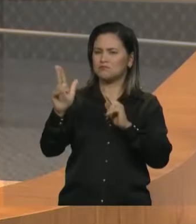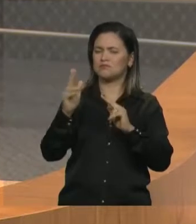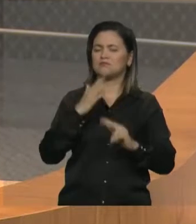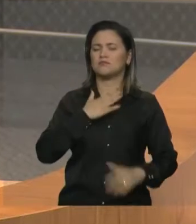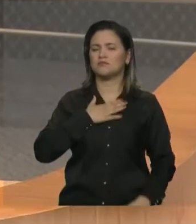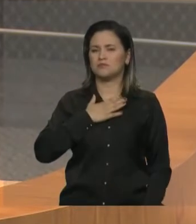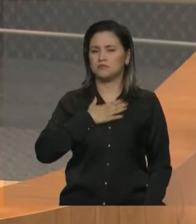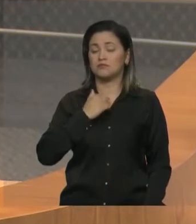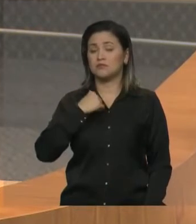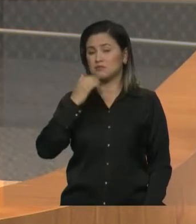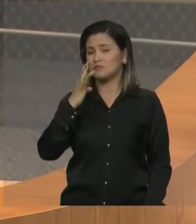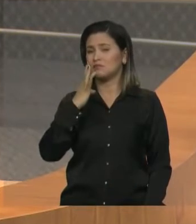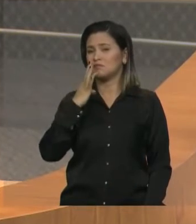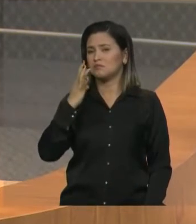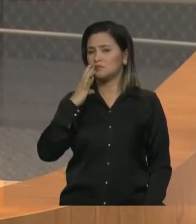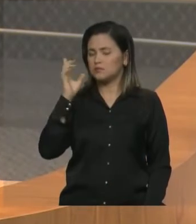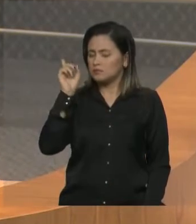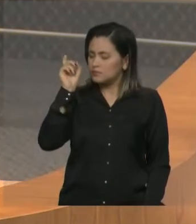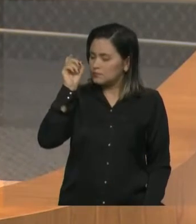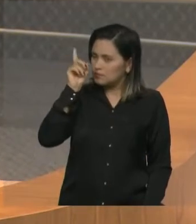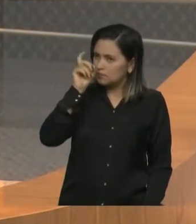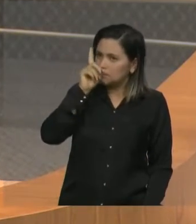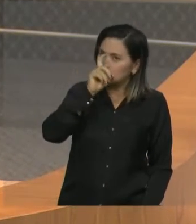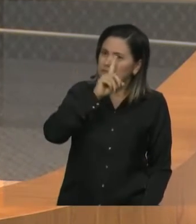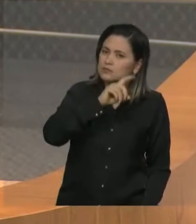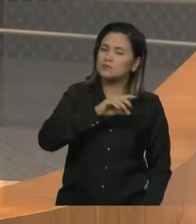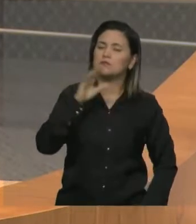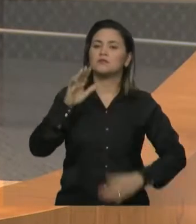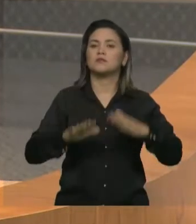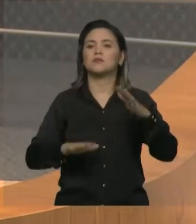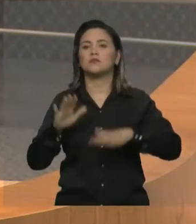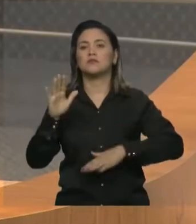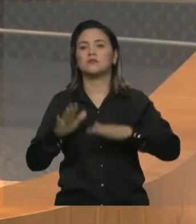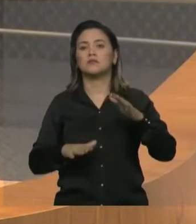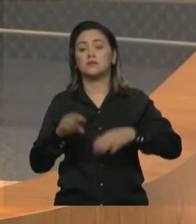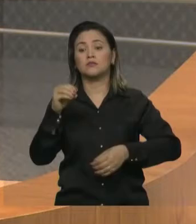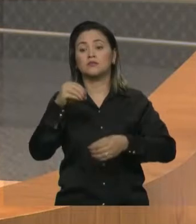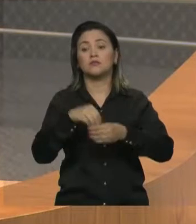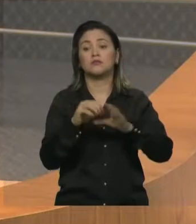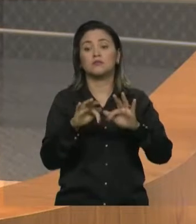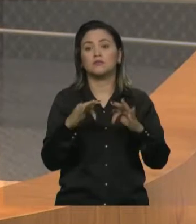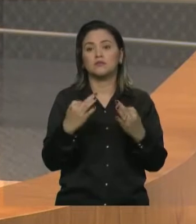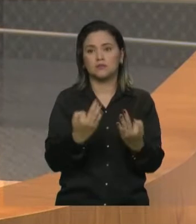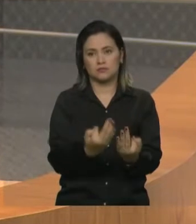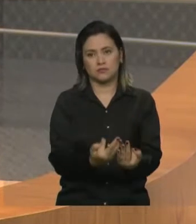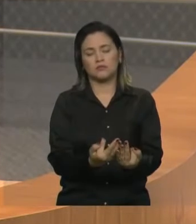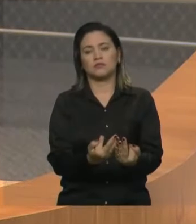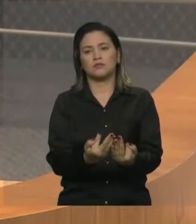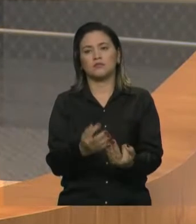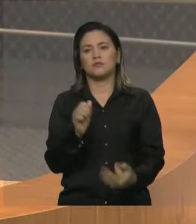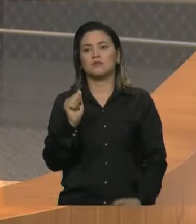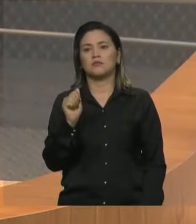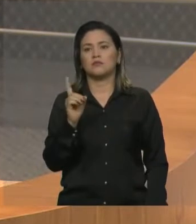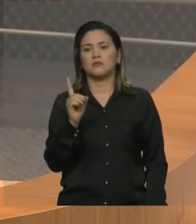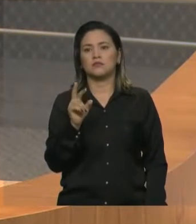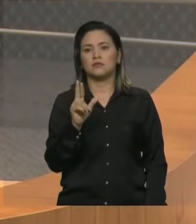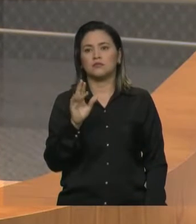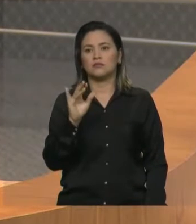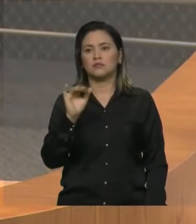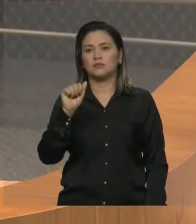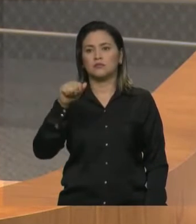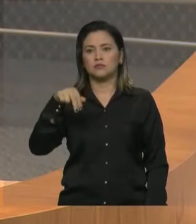vezes das incompreensões que passa às vezes dentro do próprio lado da família adriano tem se superado